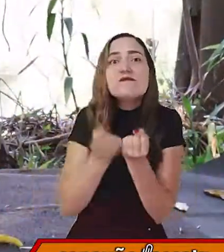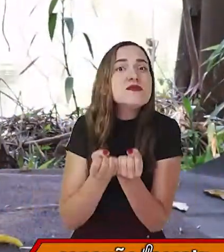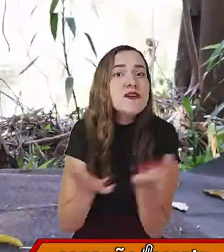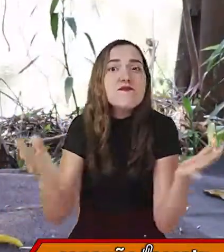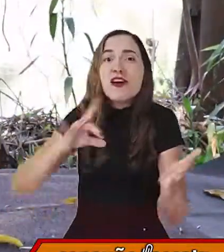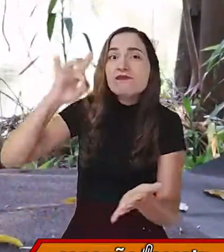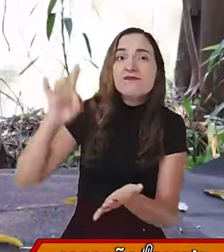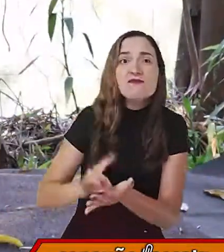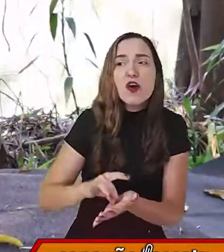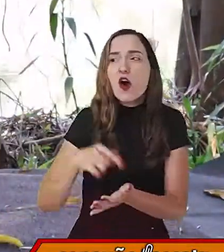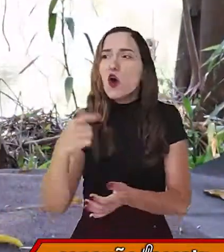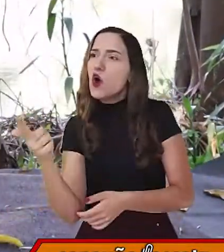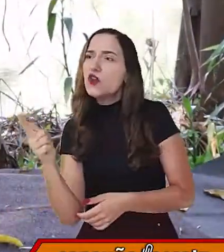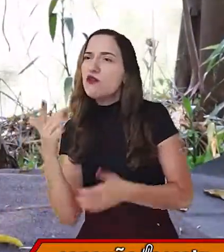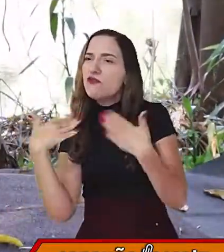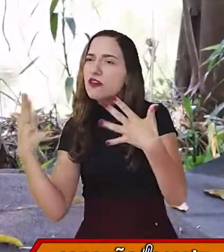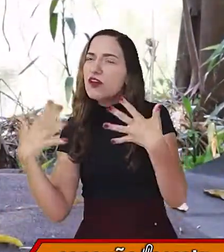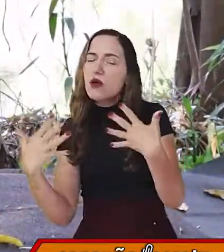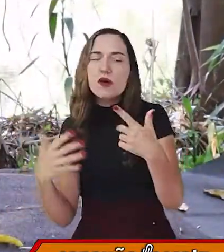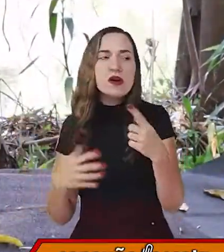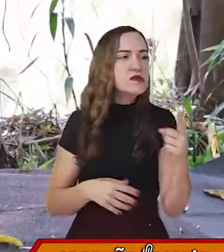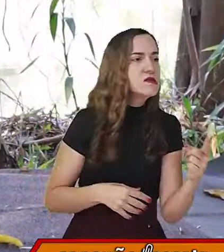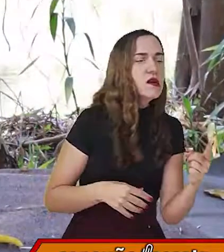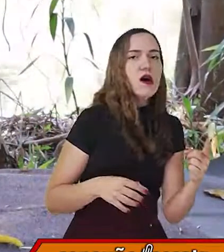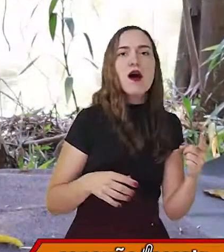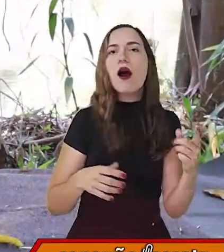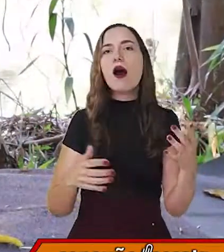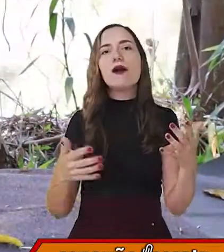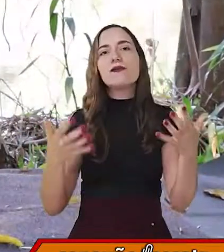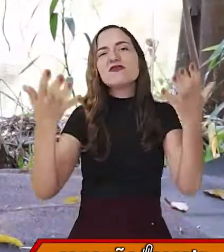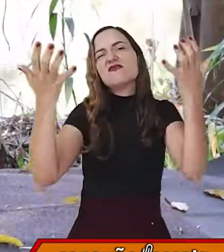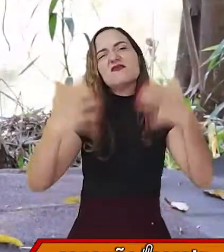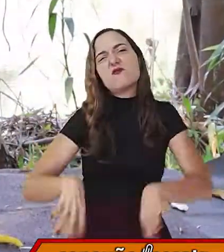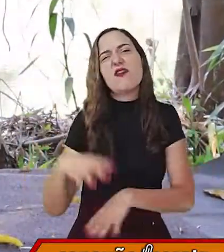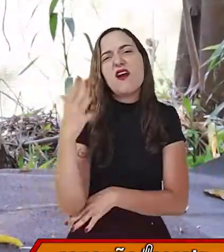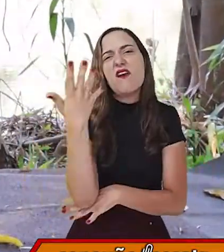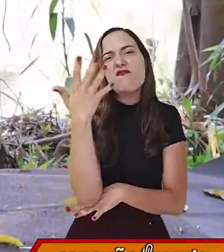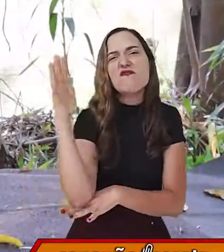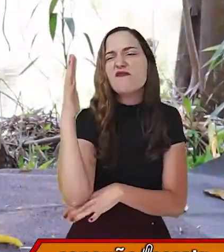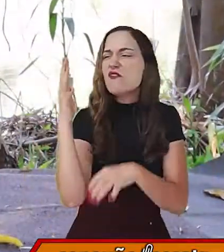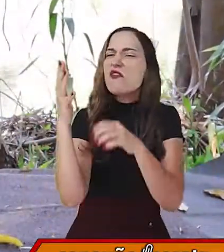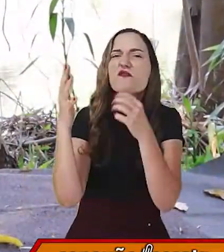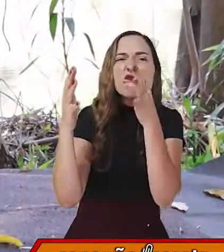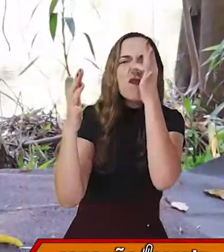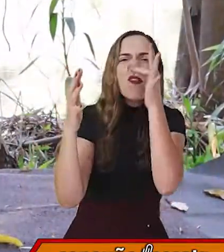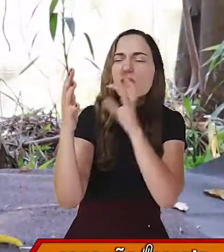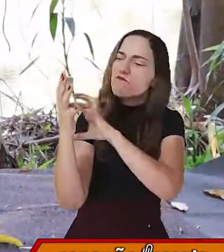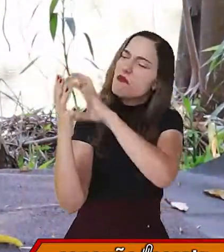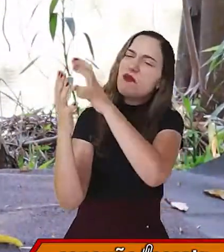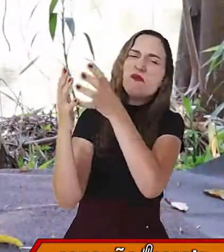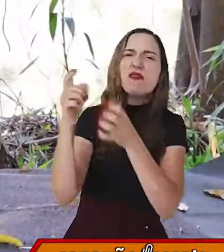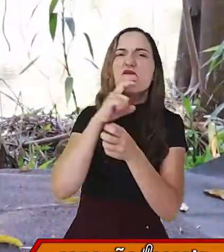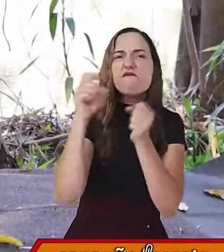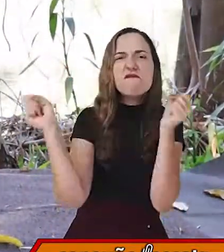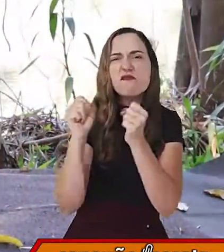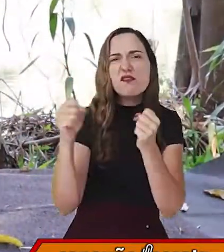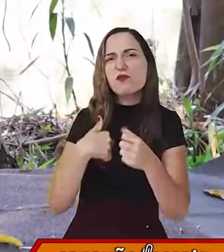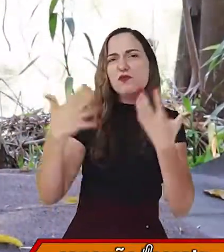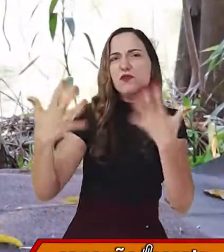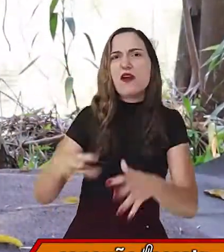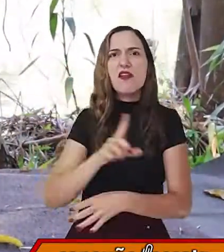mundo queria o verão, mas ninguém queria florescer no inverno. E Deus ficou